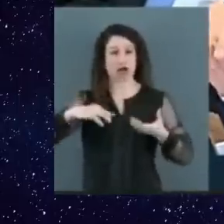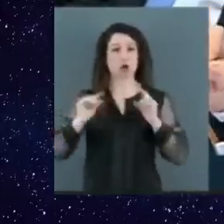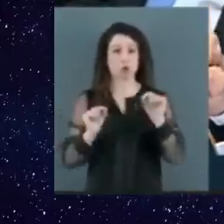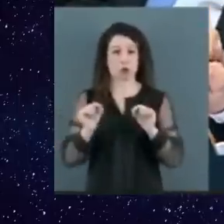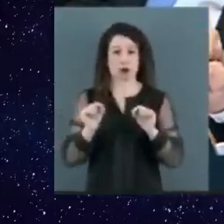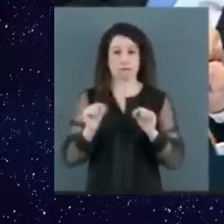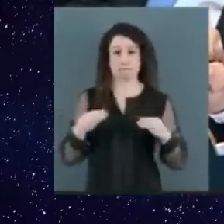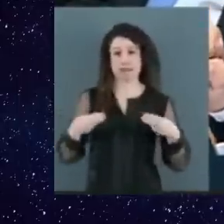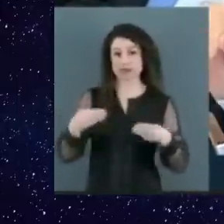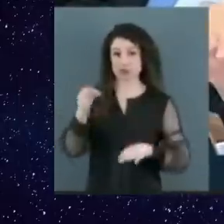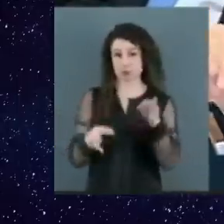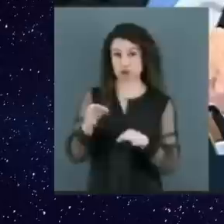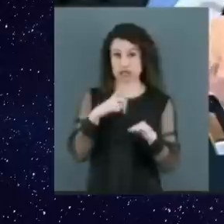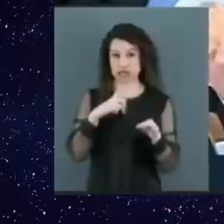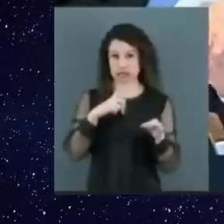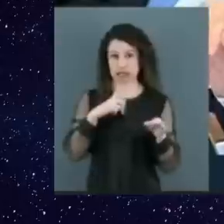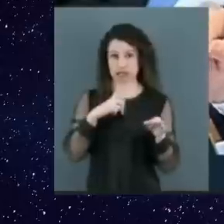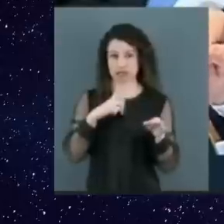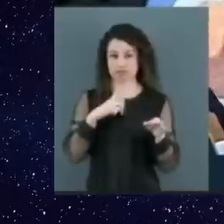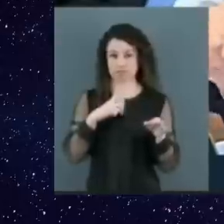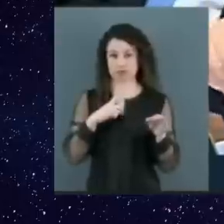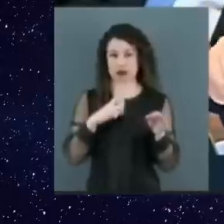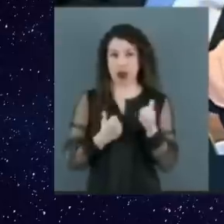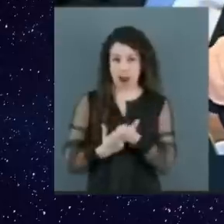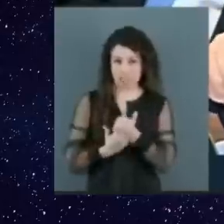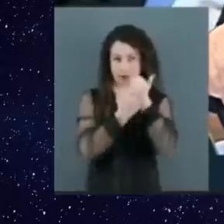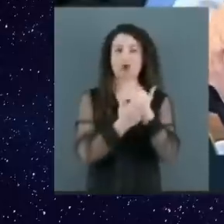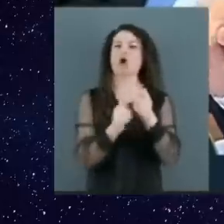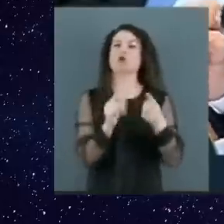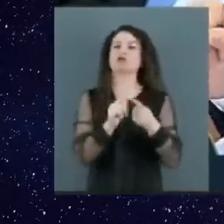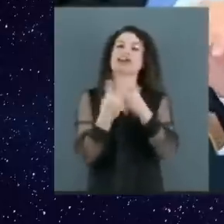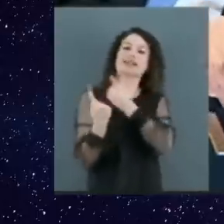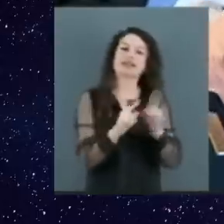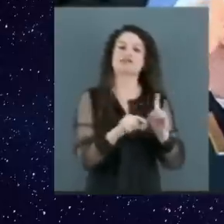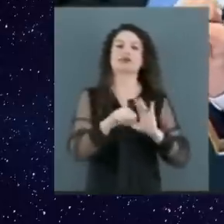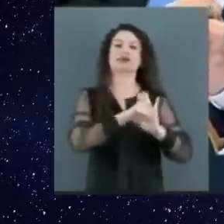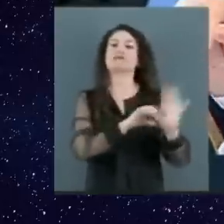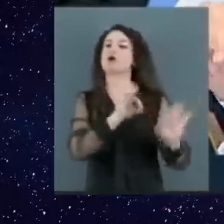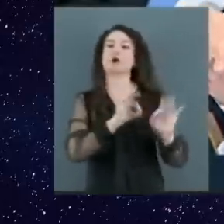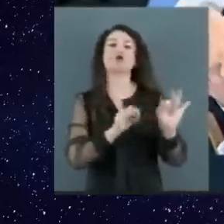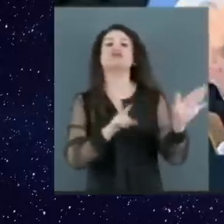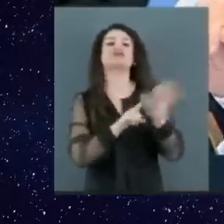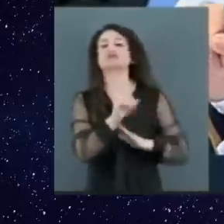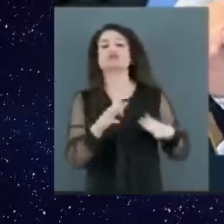Justiça aposta, para enfrentamento da criminalidade organizada. E aqui, ministro, eu também queria